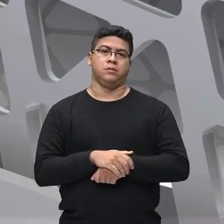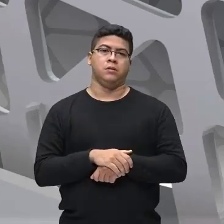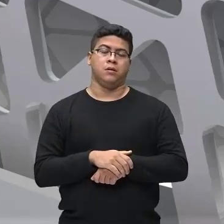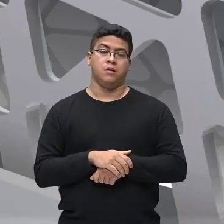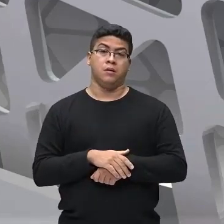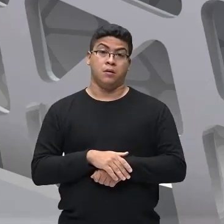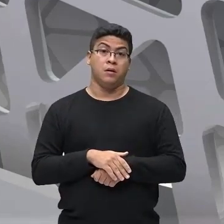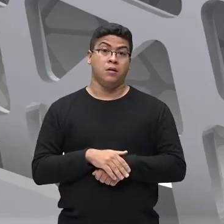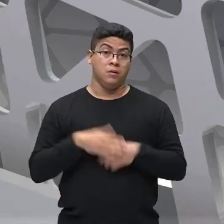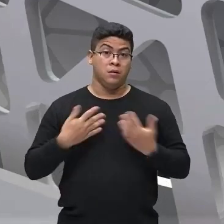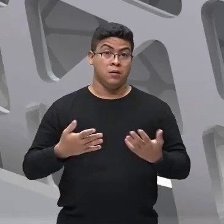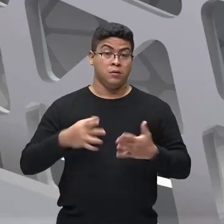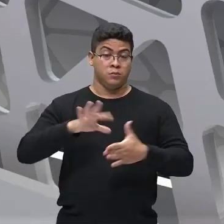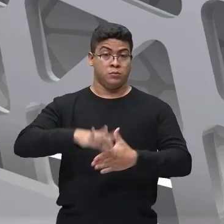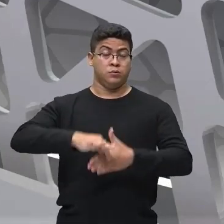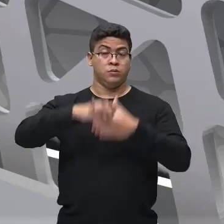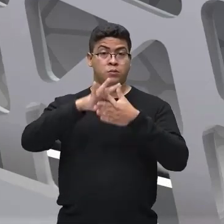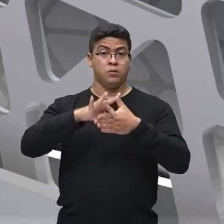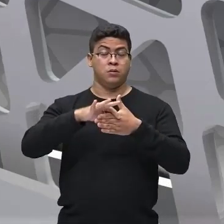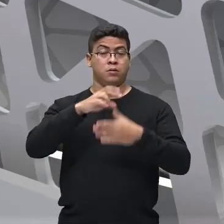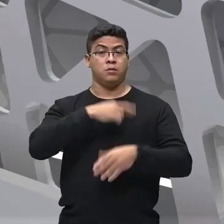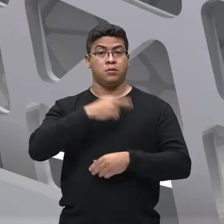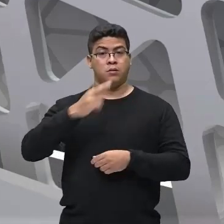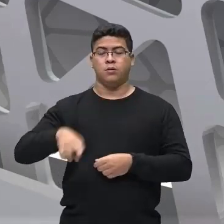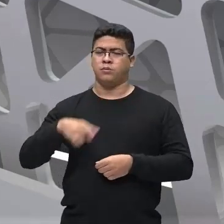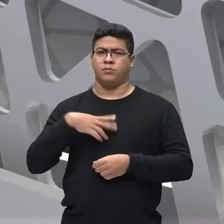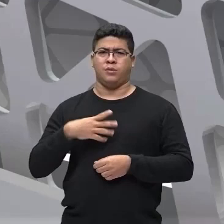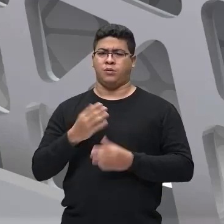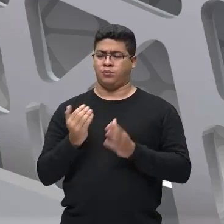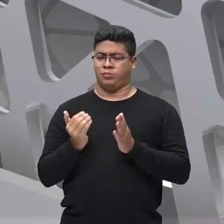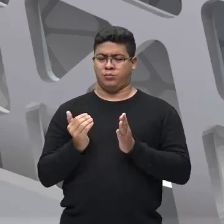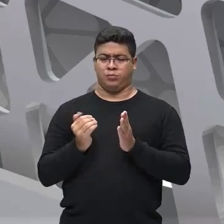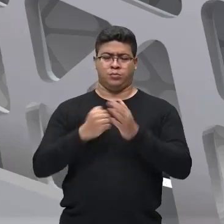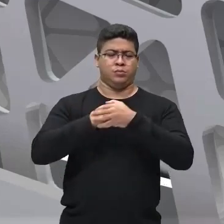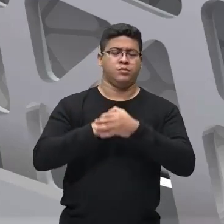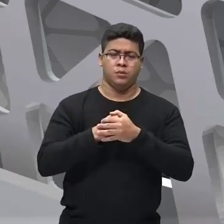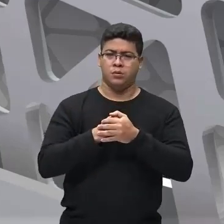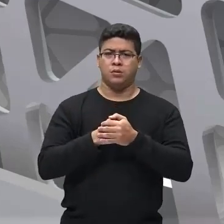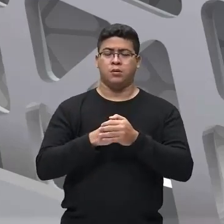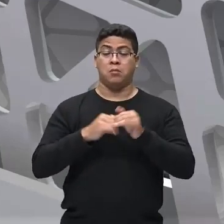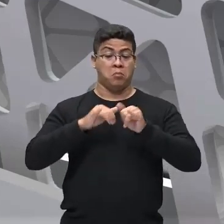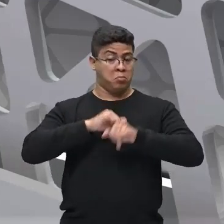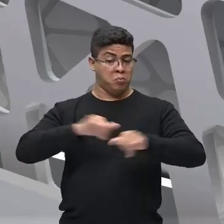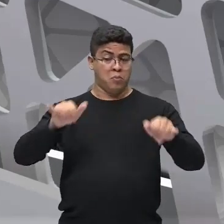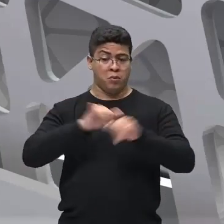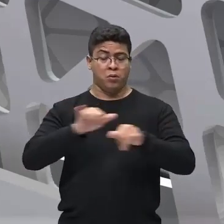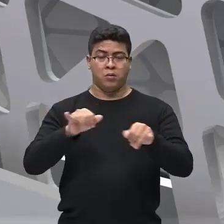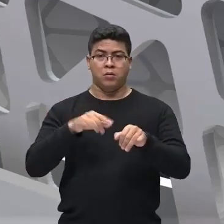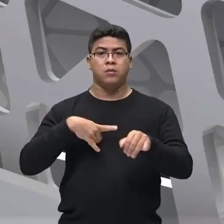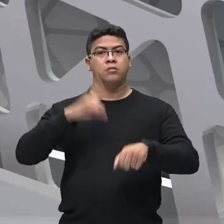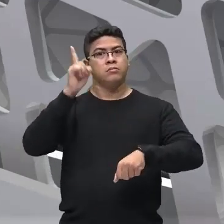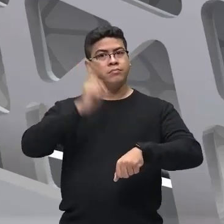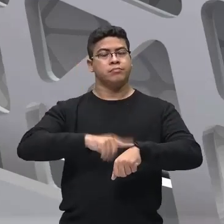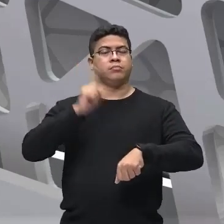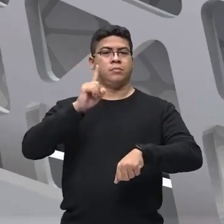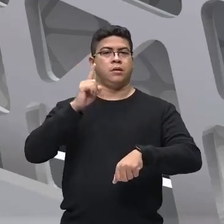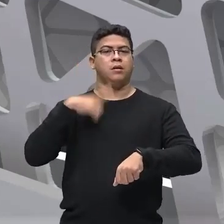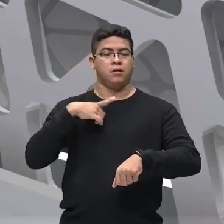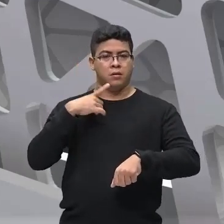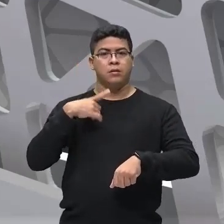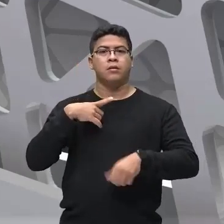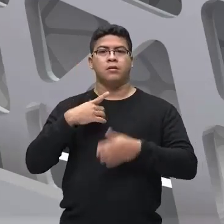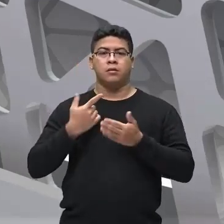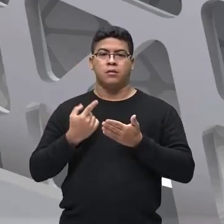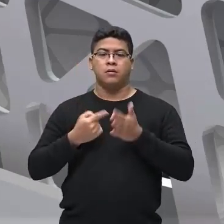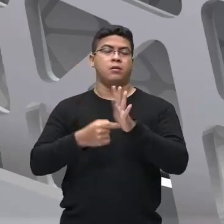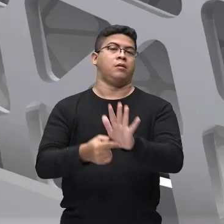esses líderes religiosos, eles não se escondem. Eles são expostos no momento que eles